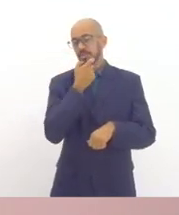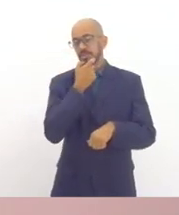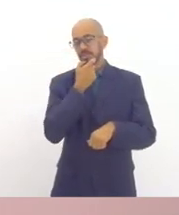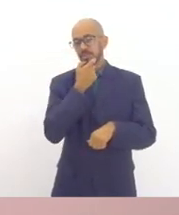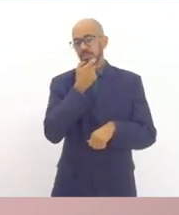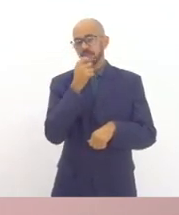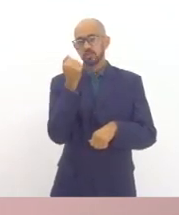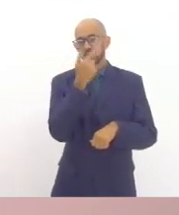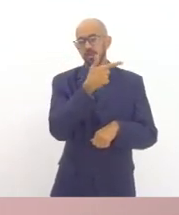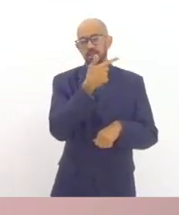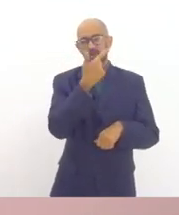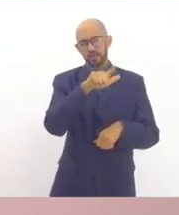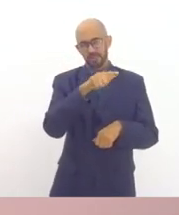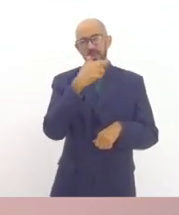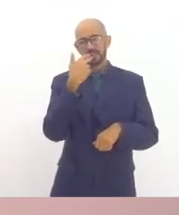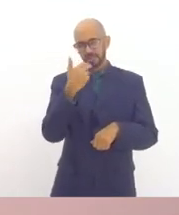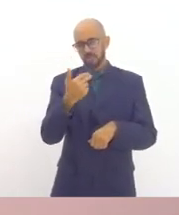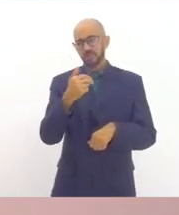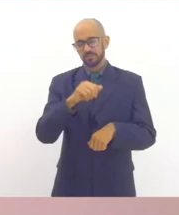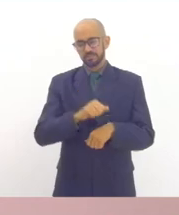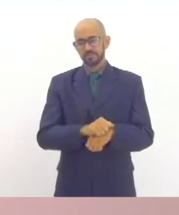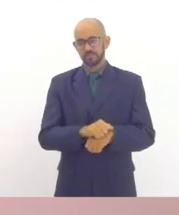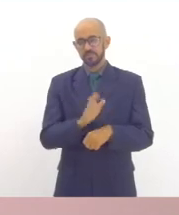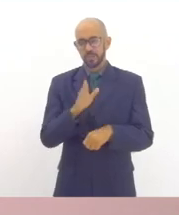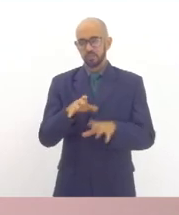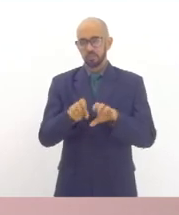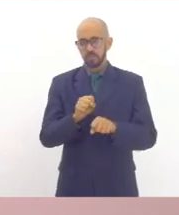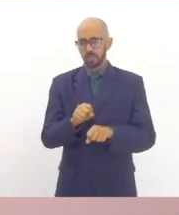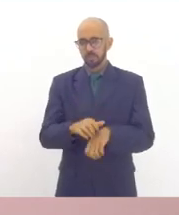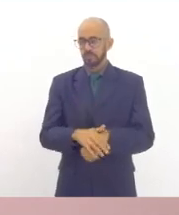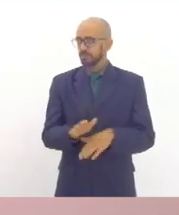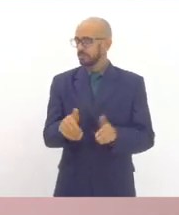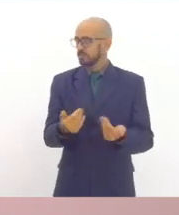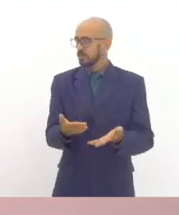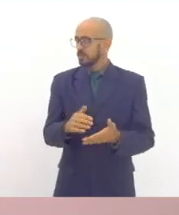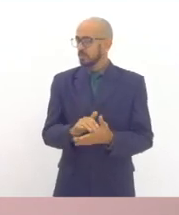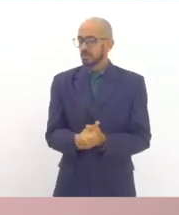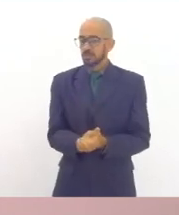português, alguma coisa. Né? Concluindo, por favor. Então,